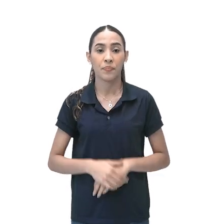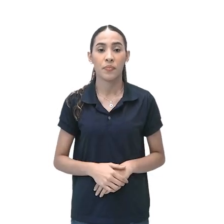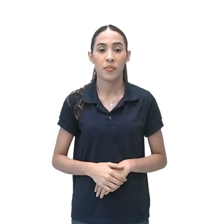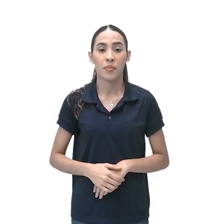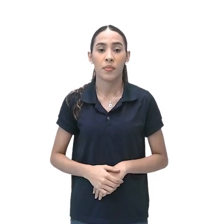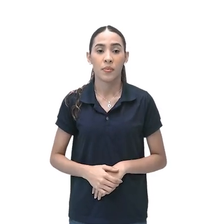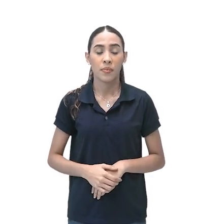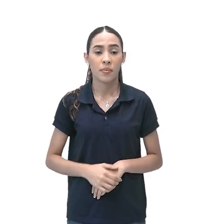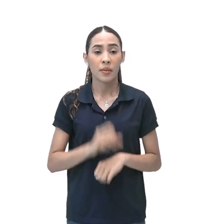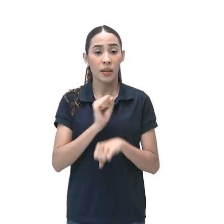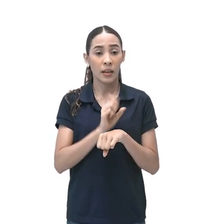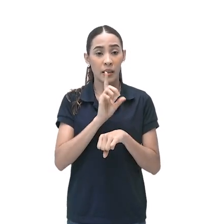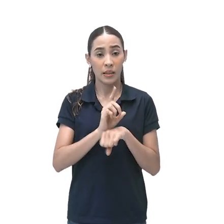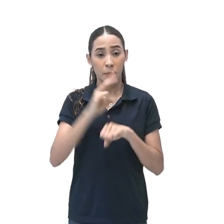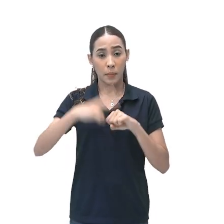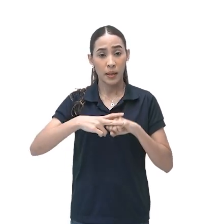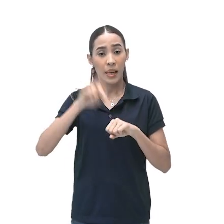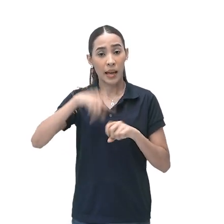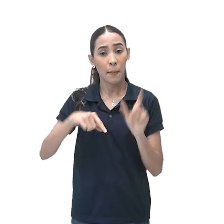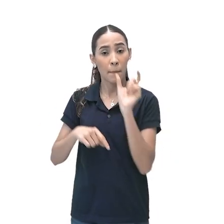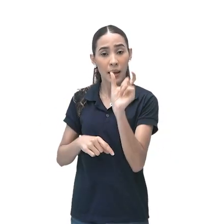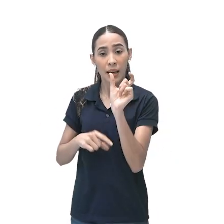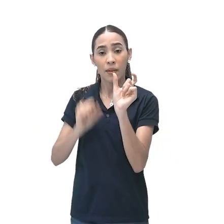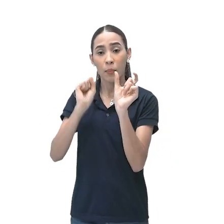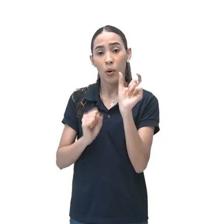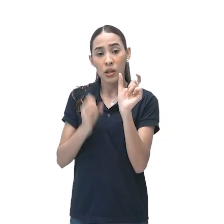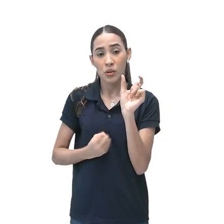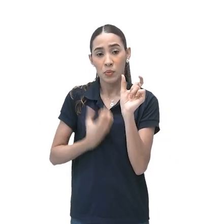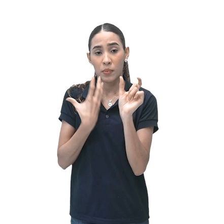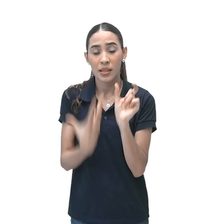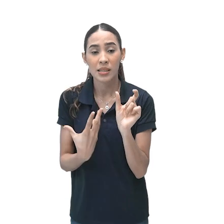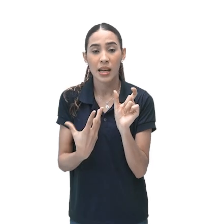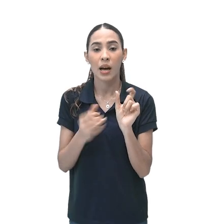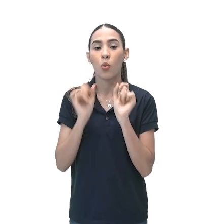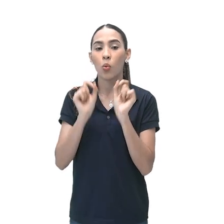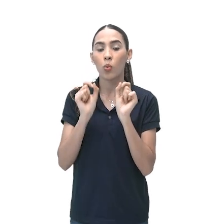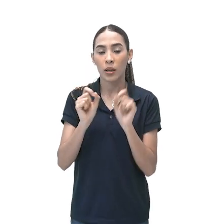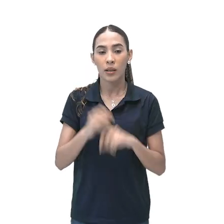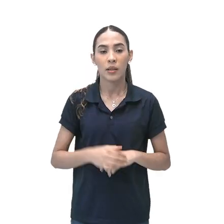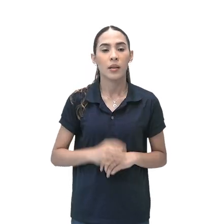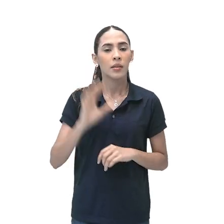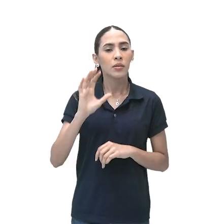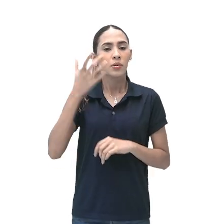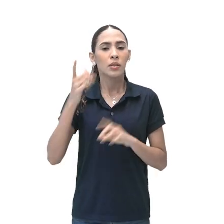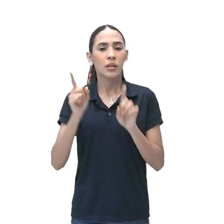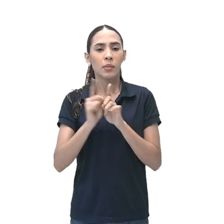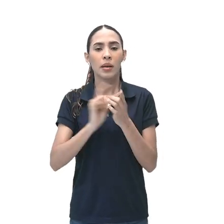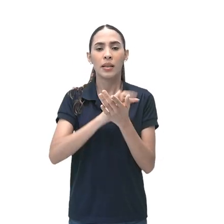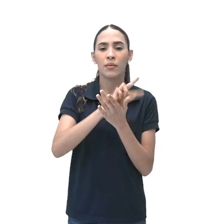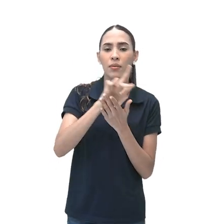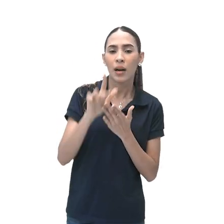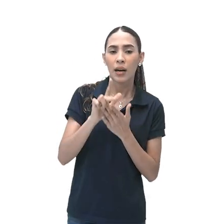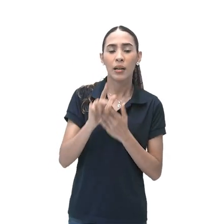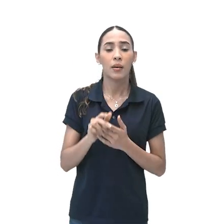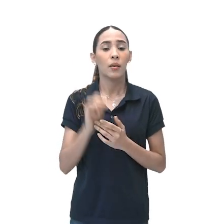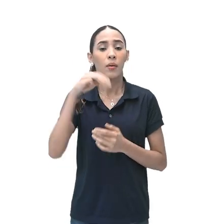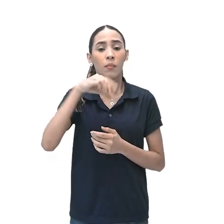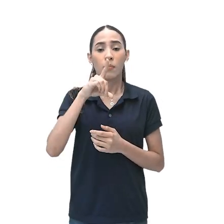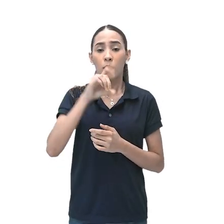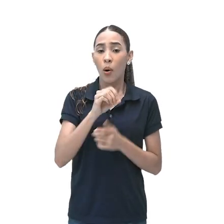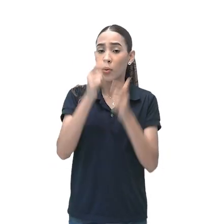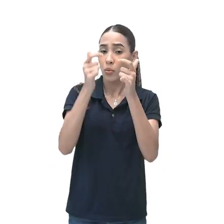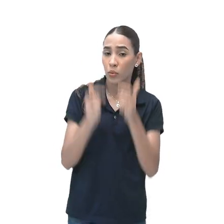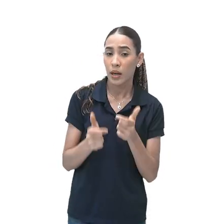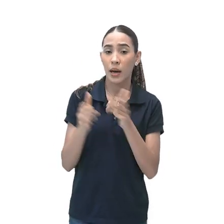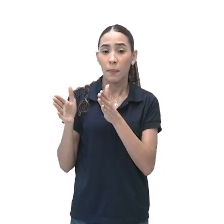olha só, o advérbio é a palavra que pode expressar circunstâncias, ideias diversas de modo,